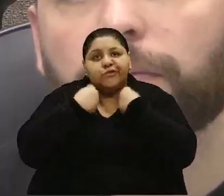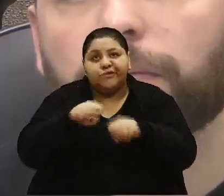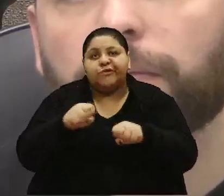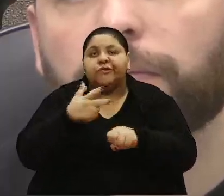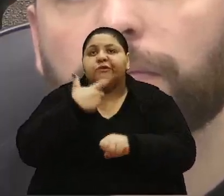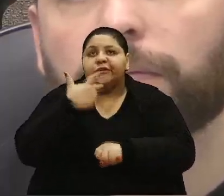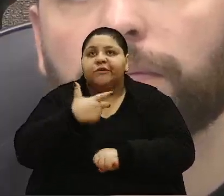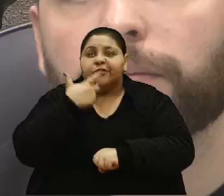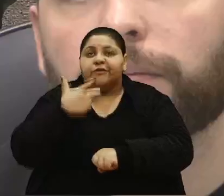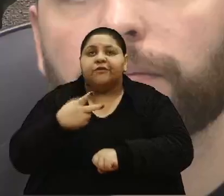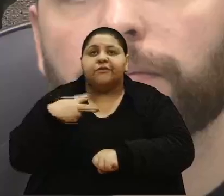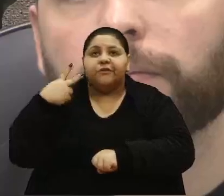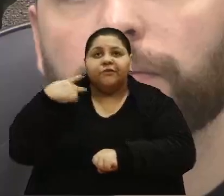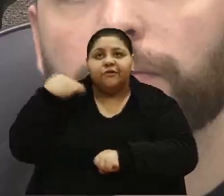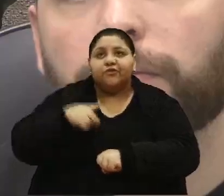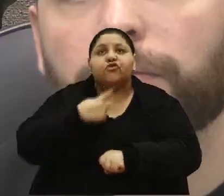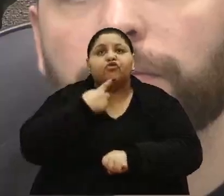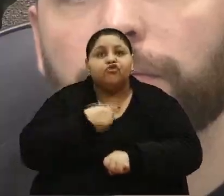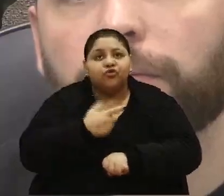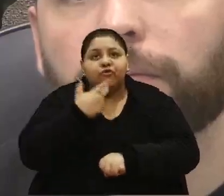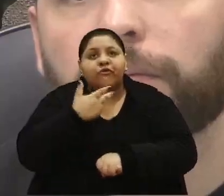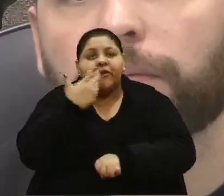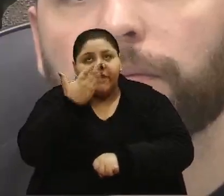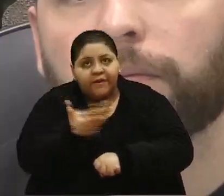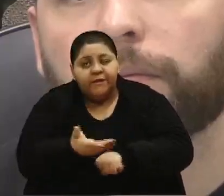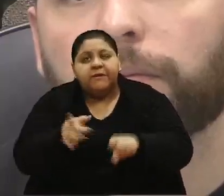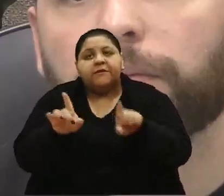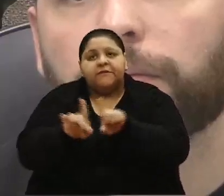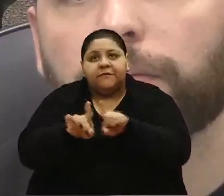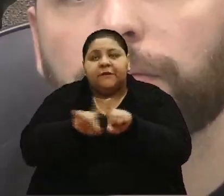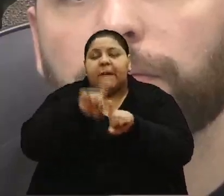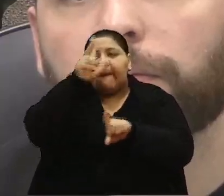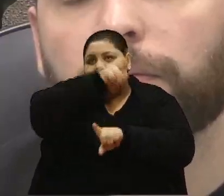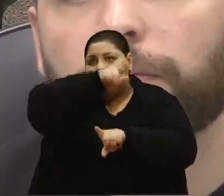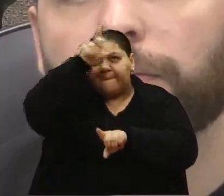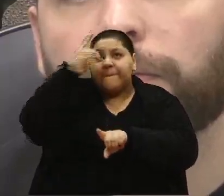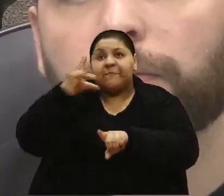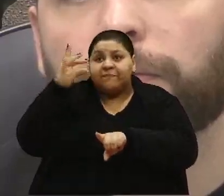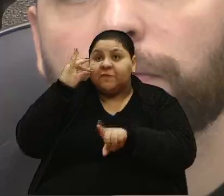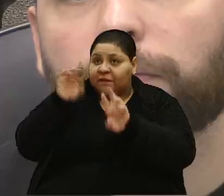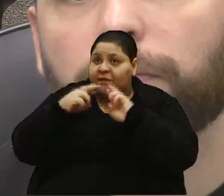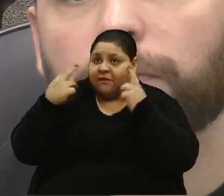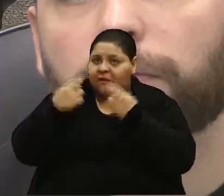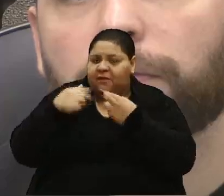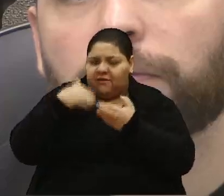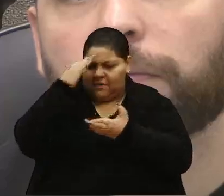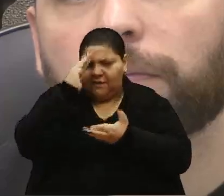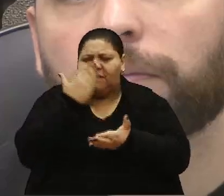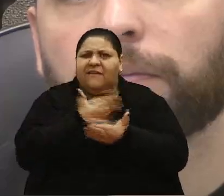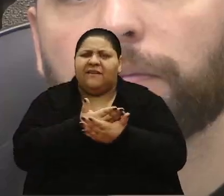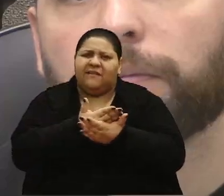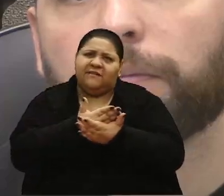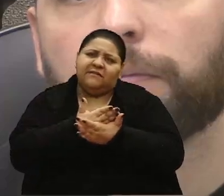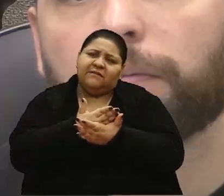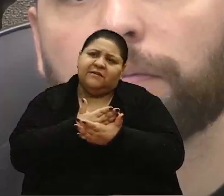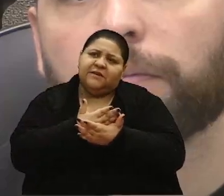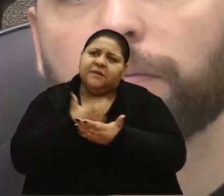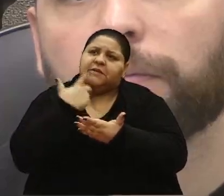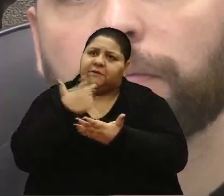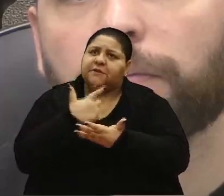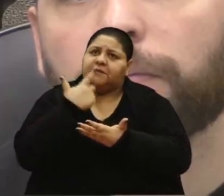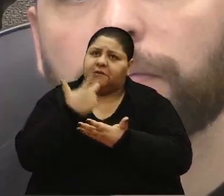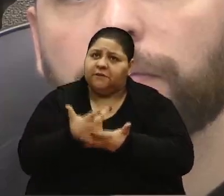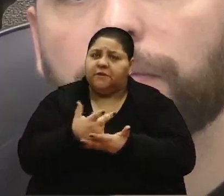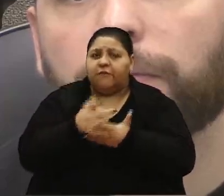e a vereadora Andressa, e gostei muito que a senhora falou pessoalmente para o prefeito na nossa reunião, e eu acredito. E ele falou que foi a questão